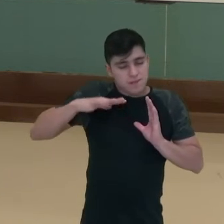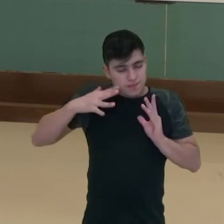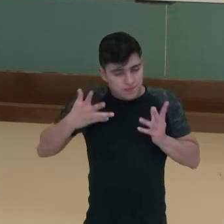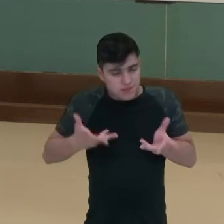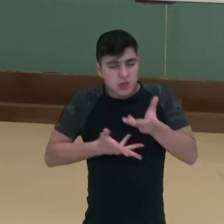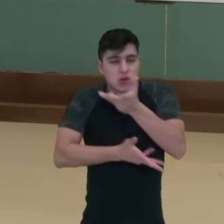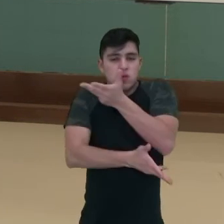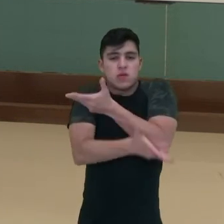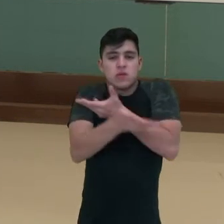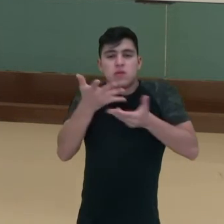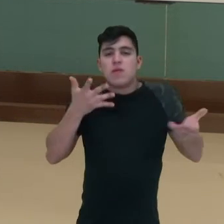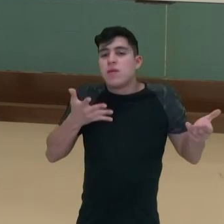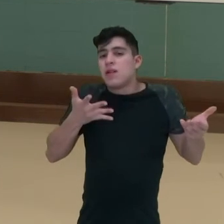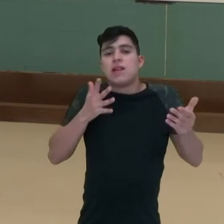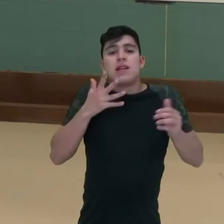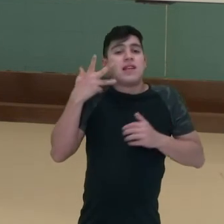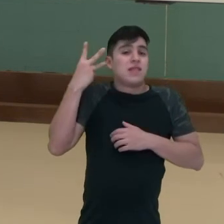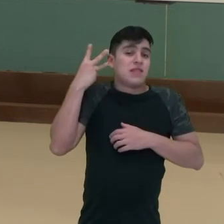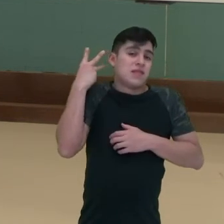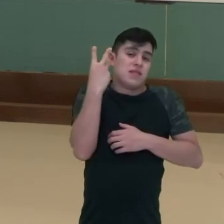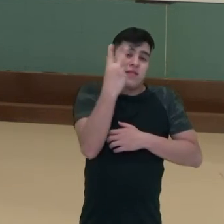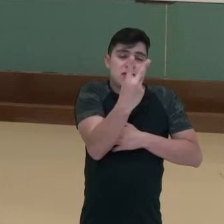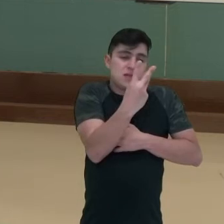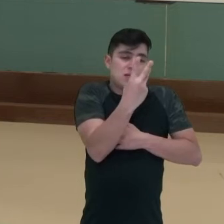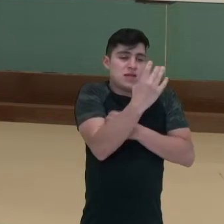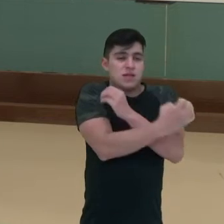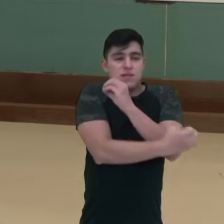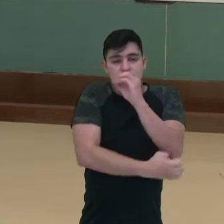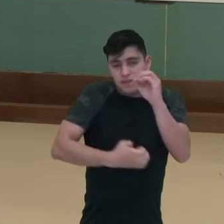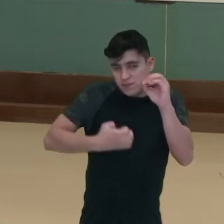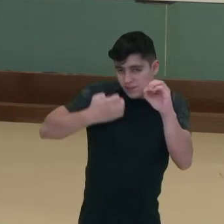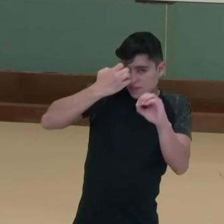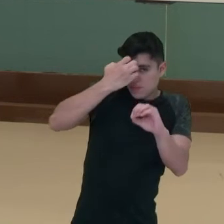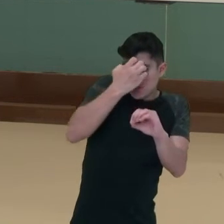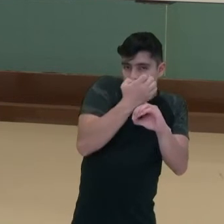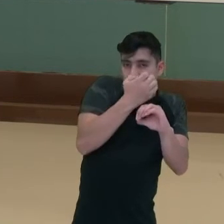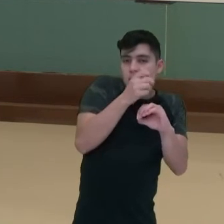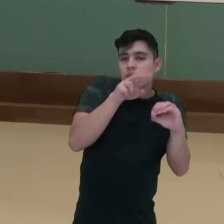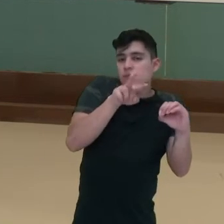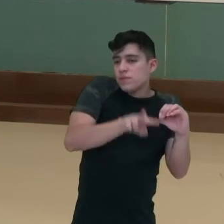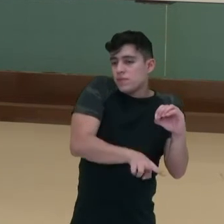está indicando que este elétron